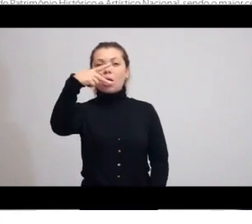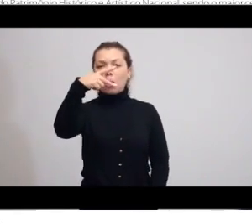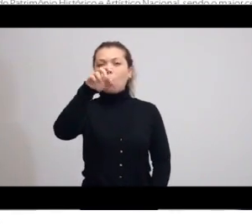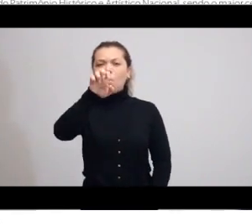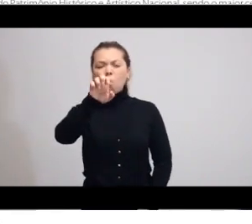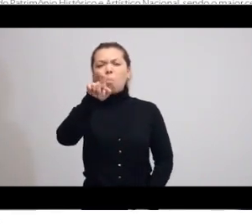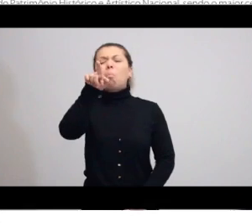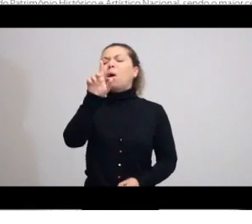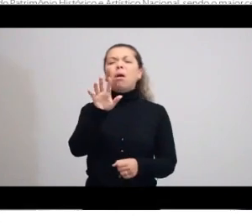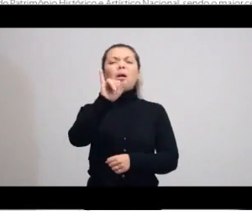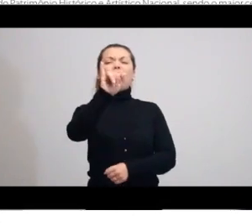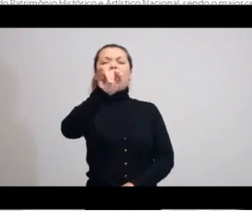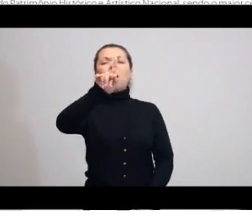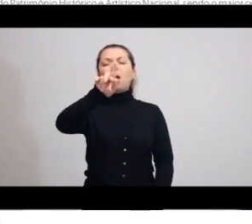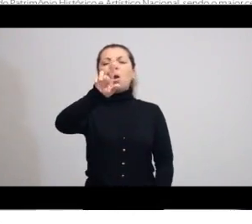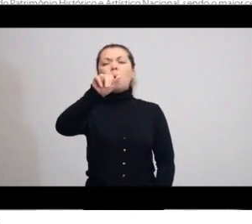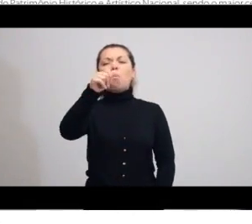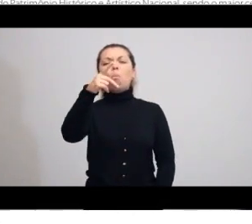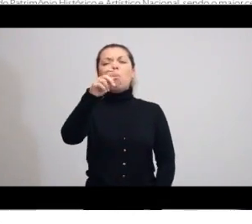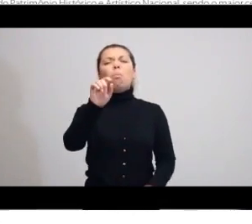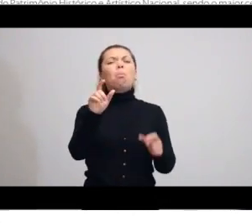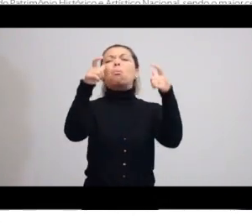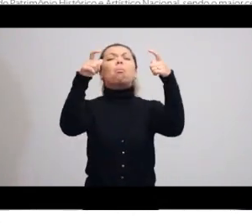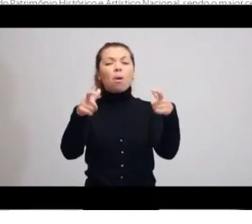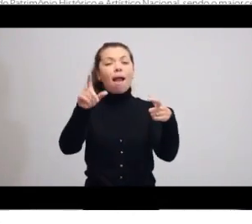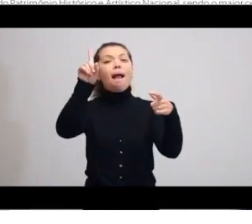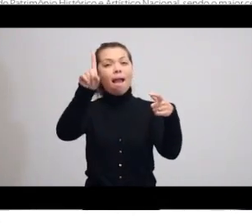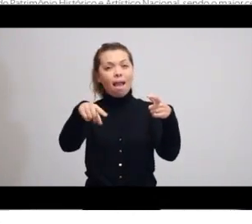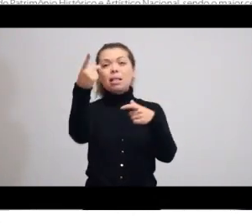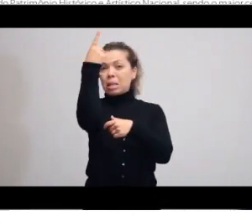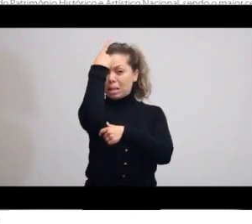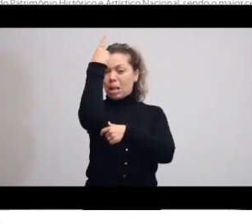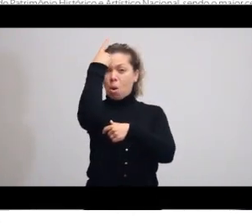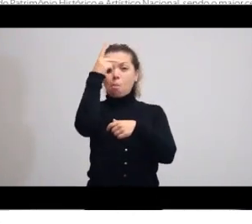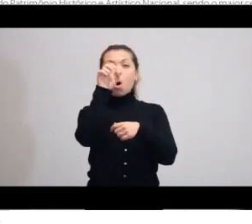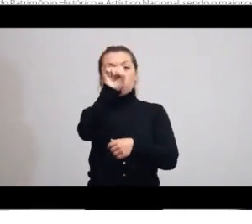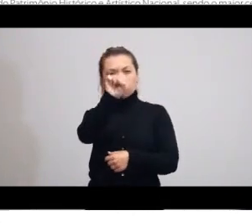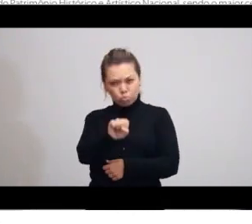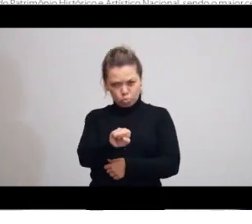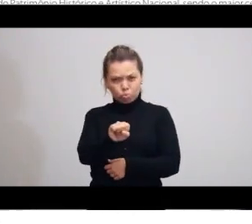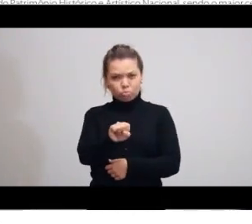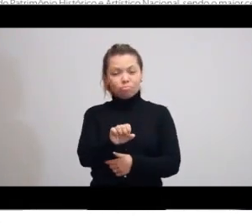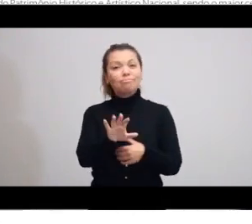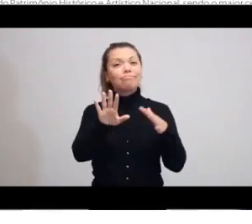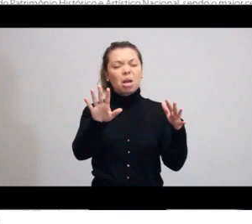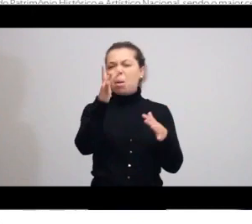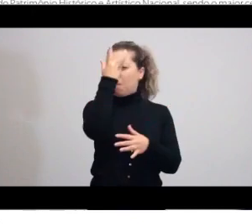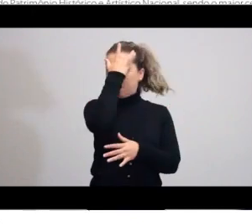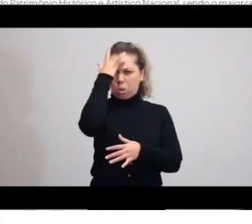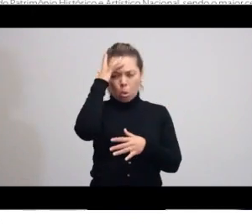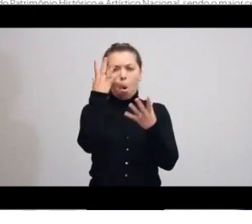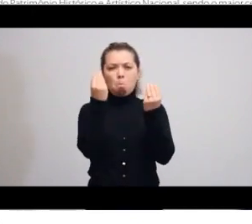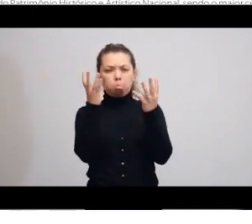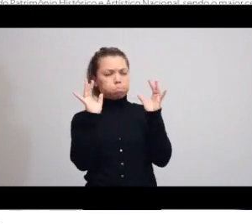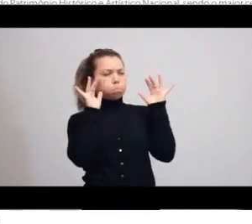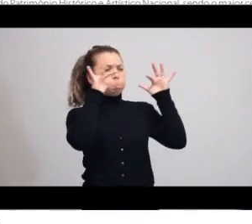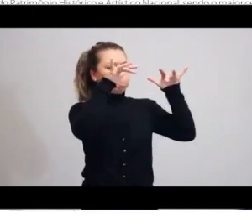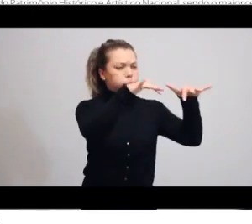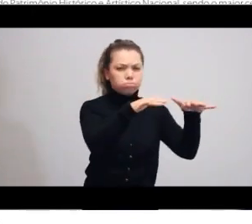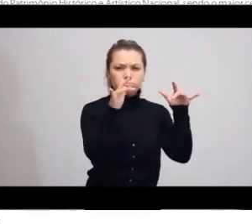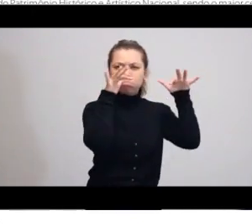Paulo, é uma velha senhora que vive em um recanto pouco frequentado. O município encontra-se em espaço naturalmente protegido,